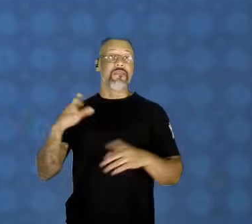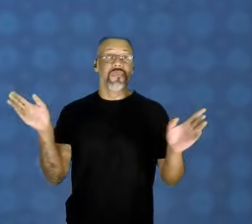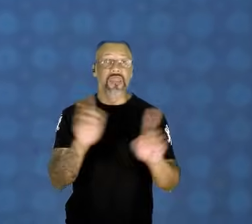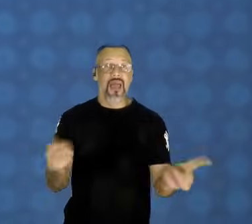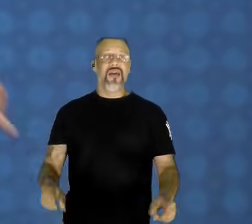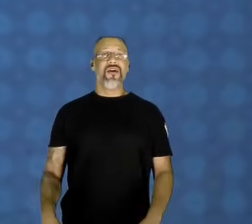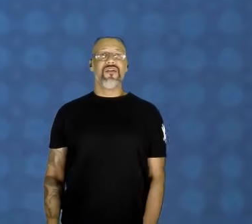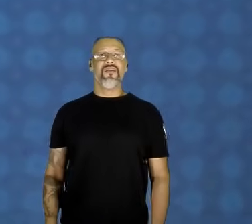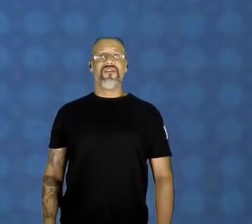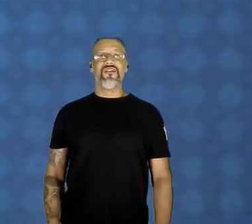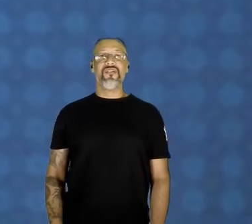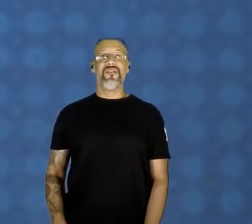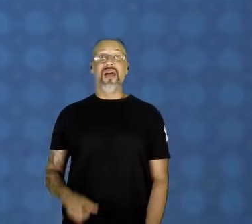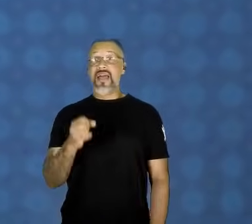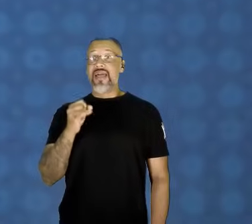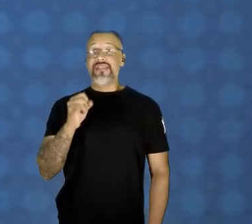falhando, eu vou andar no colo dele.